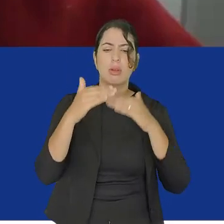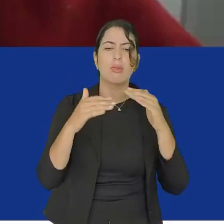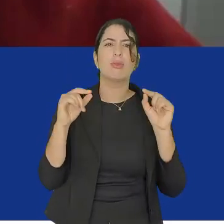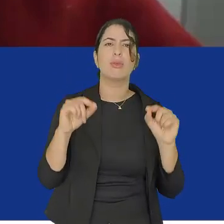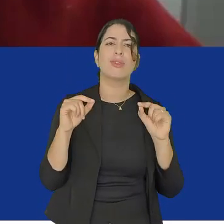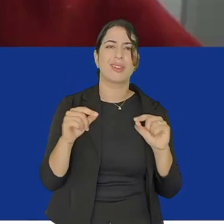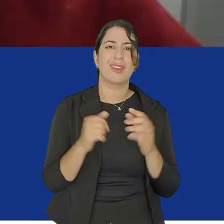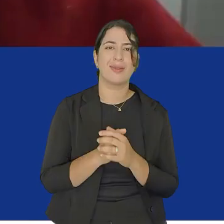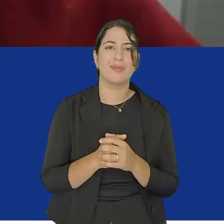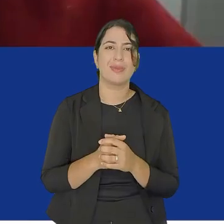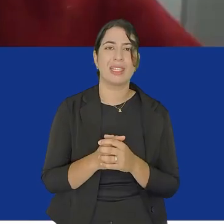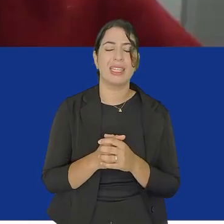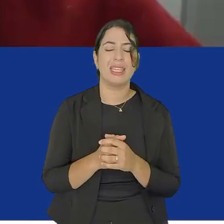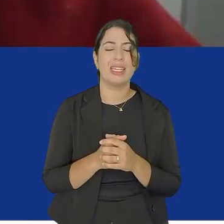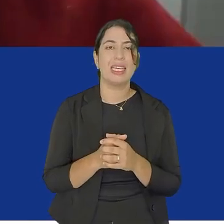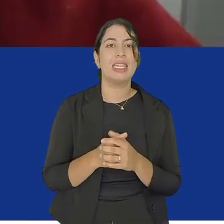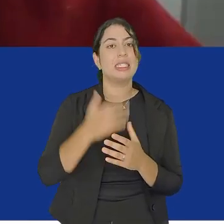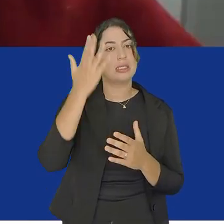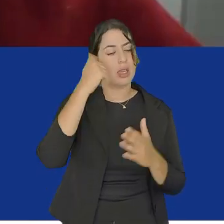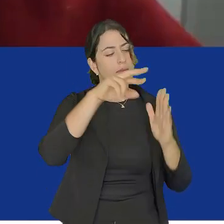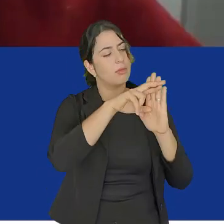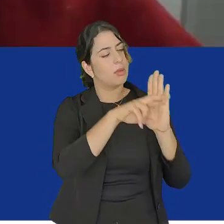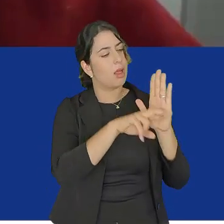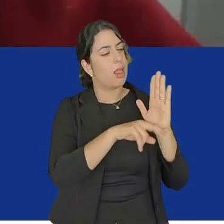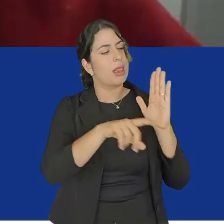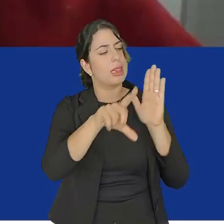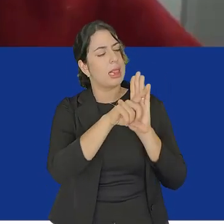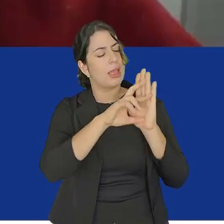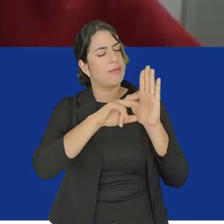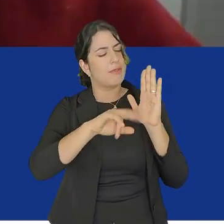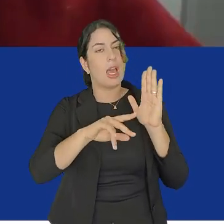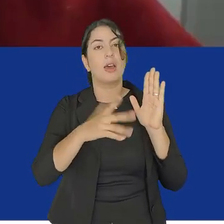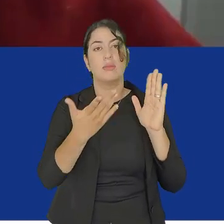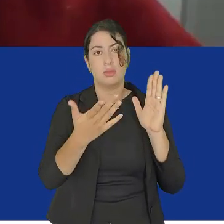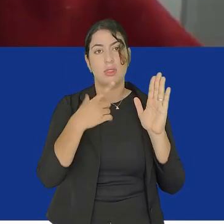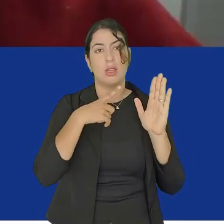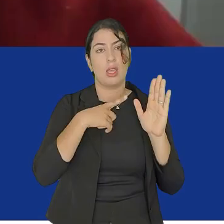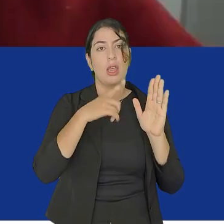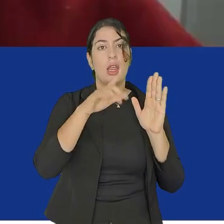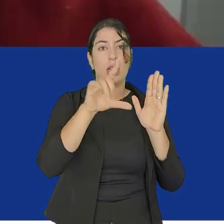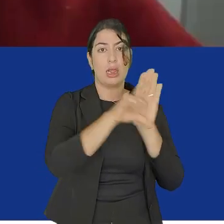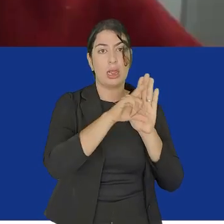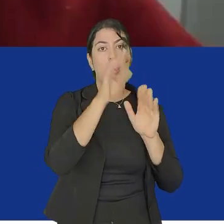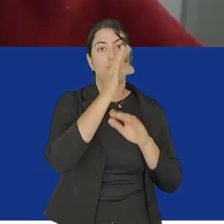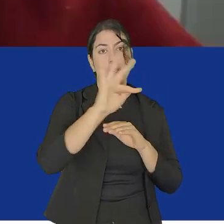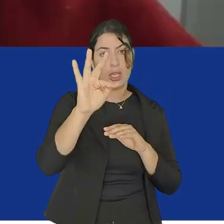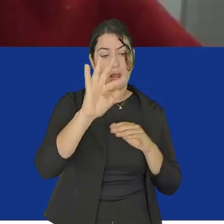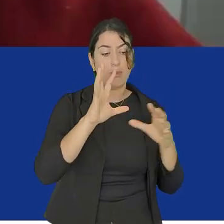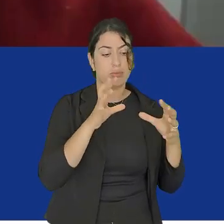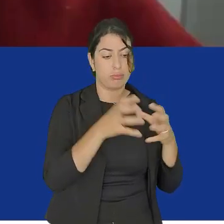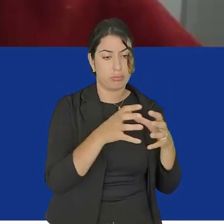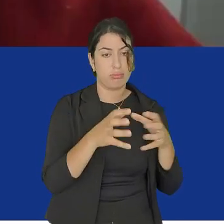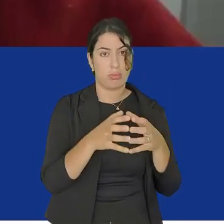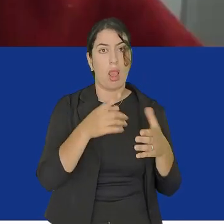Quando olhamos esses regulamentos ou leis, né, ou mesmo a lei federal que estabelece as comissões e a